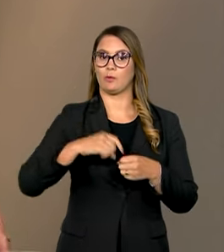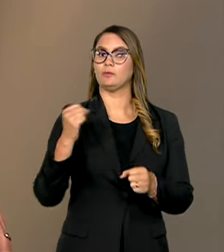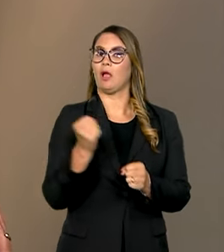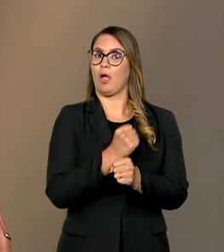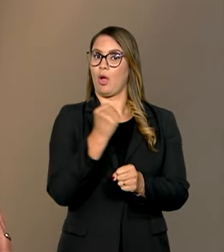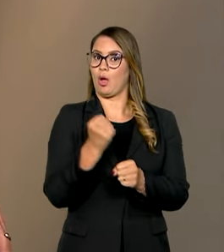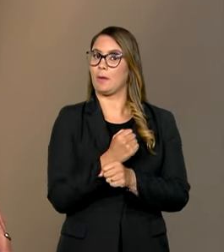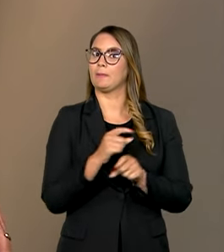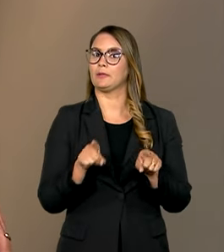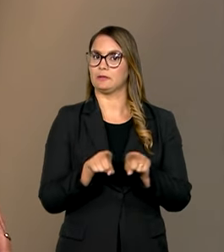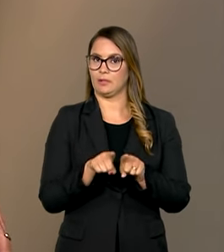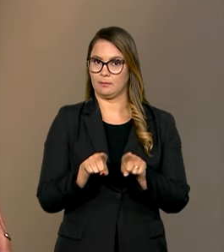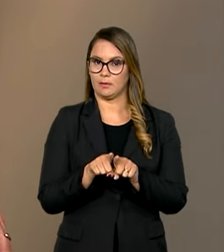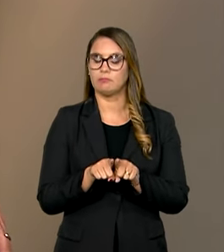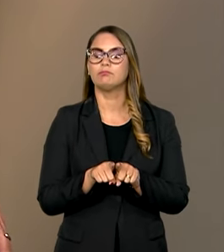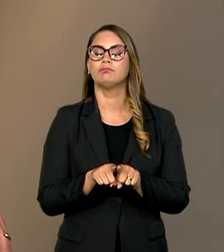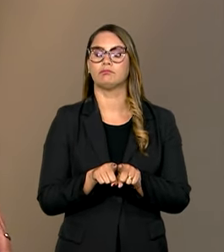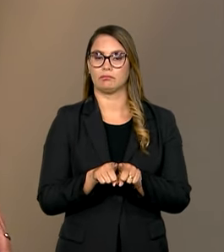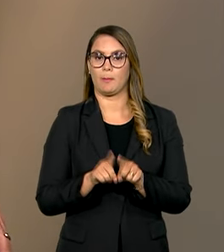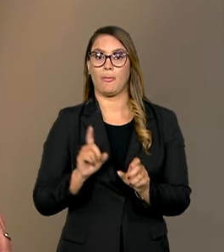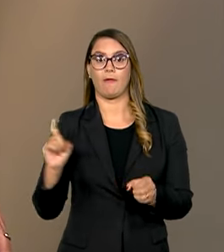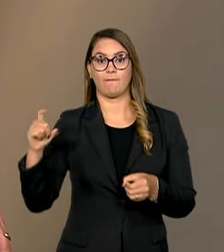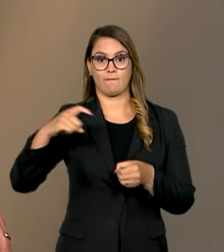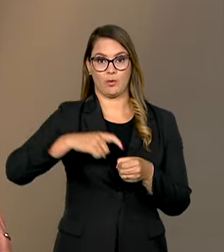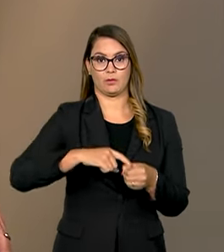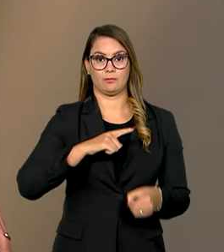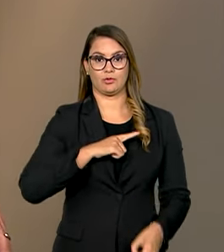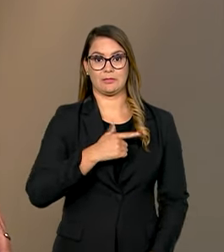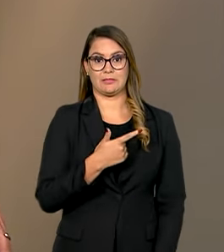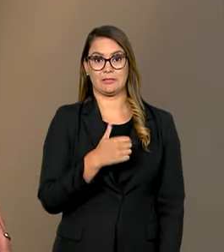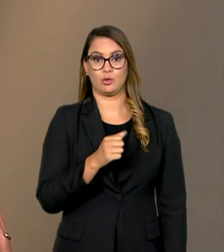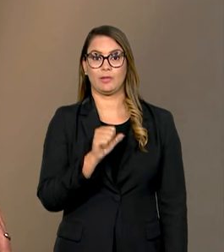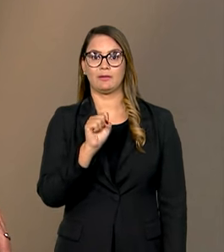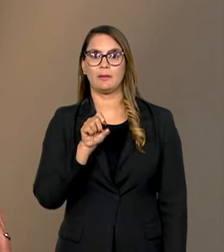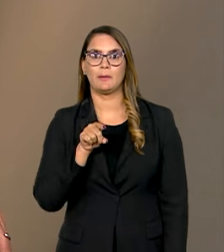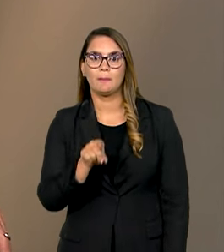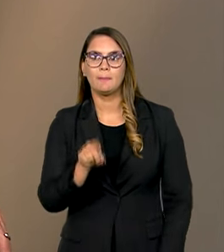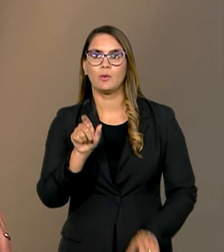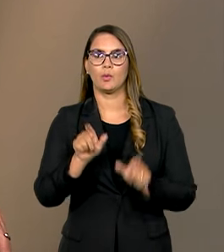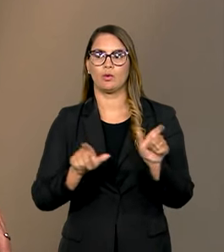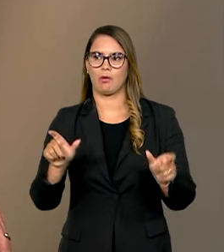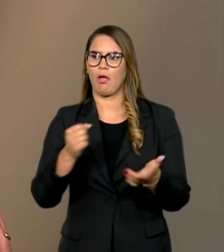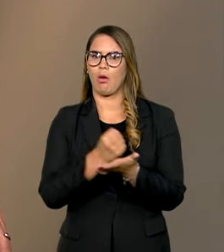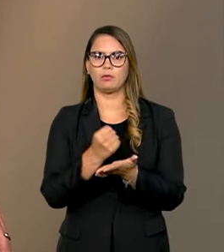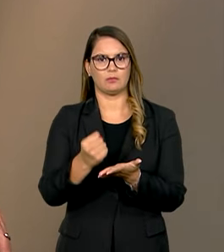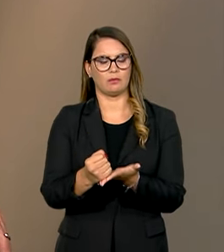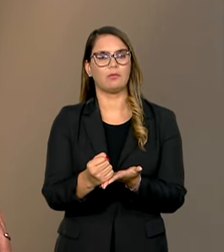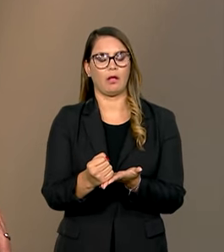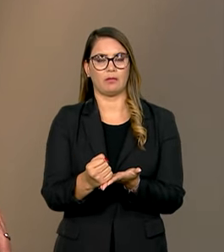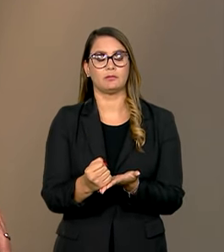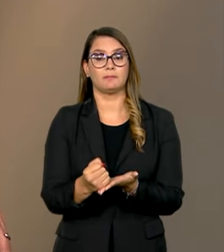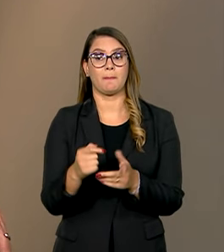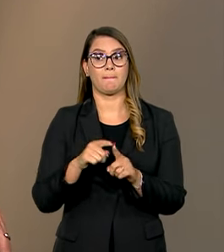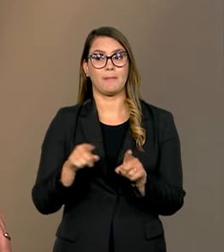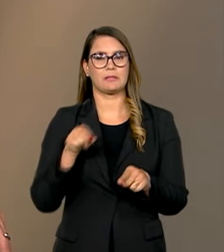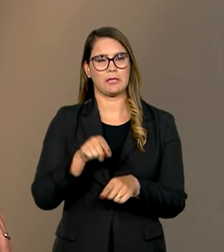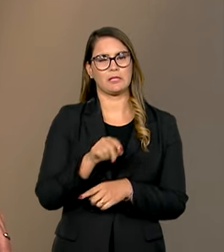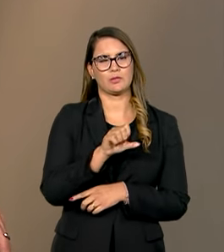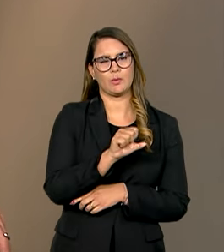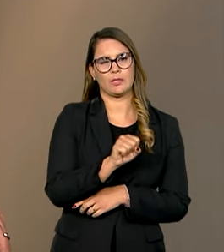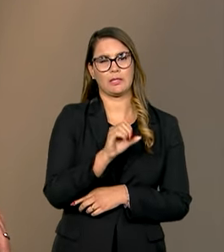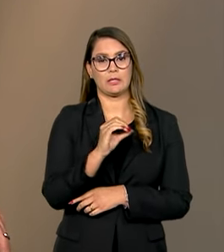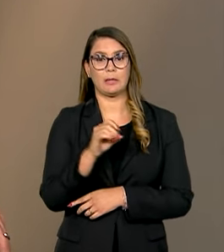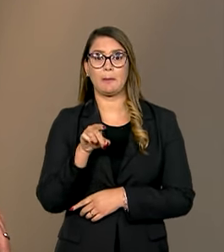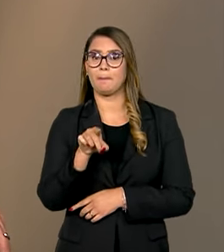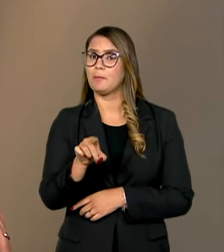né? Quando nós chegamos, Roberto, tinham 180 mil unidades contratadas, sendo que dessas aí, cerca de 80 mil